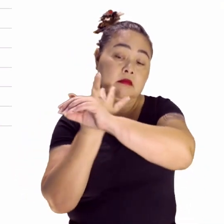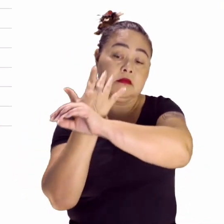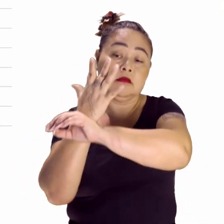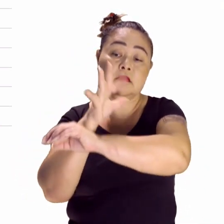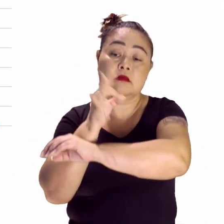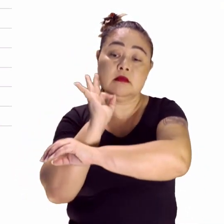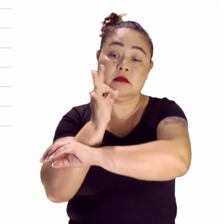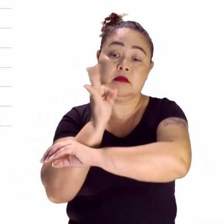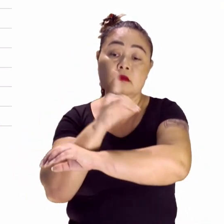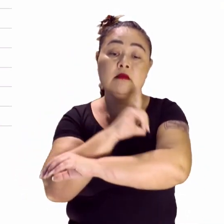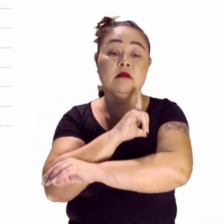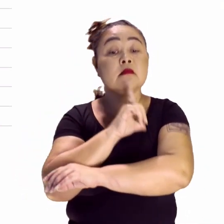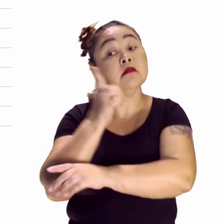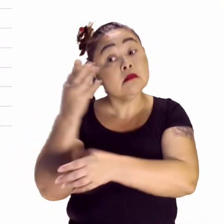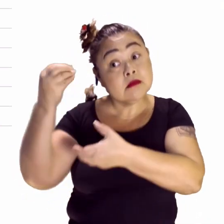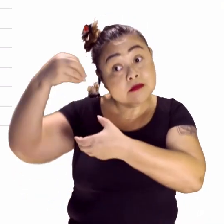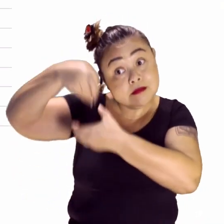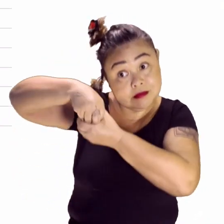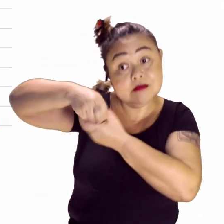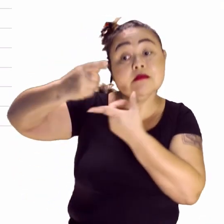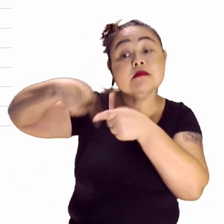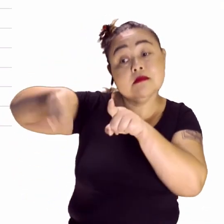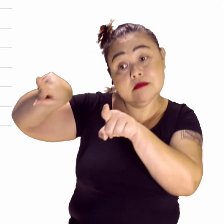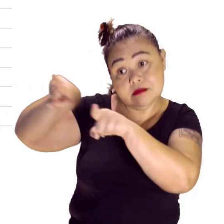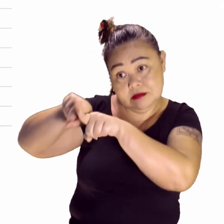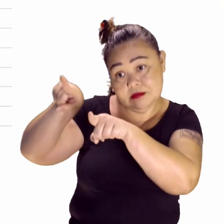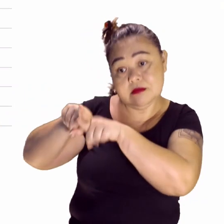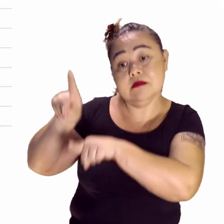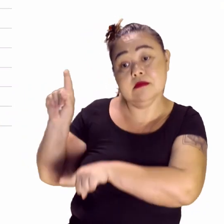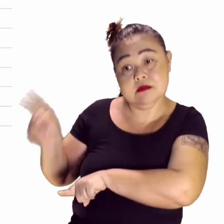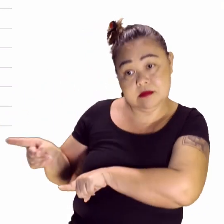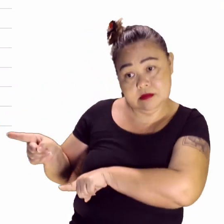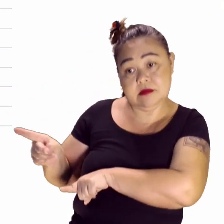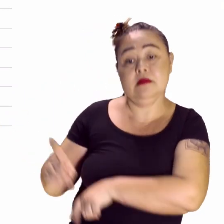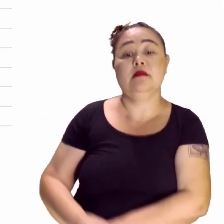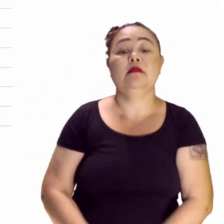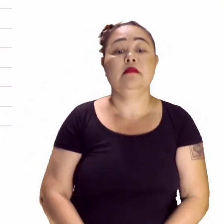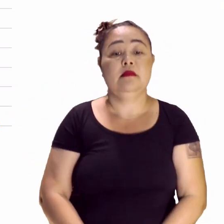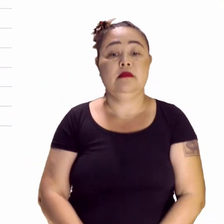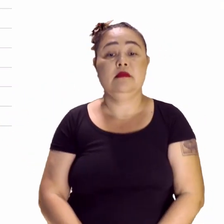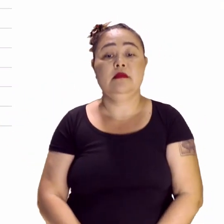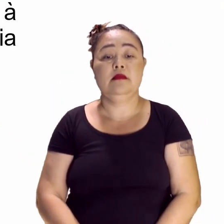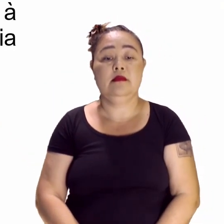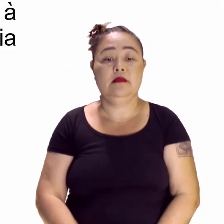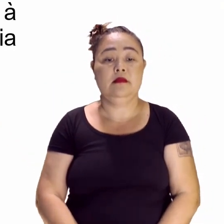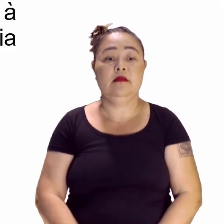nós estamos entre os 6 maiores produtores. Exatamente. Ok? Muito bem.